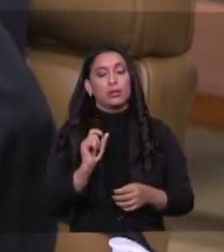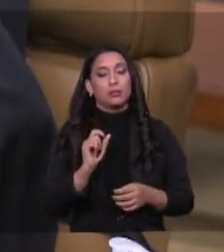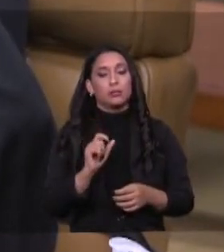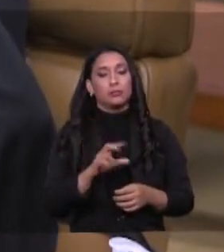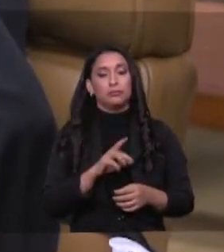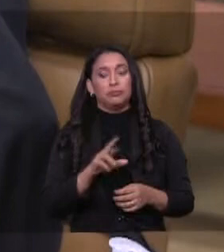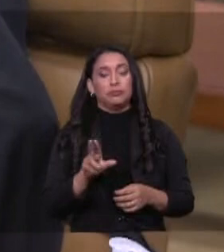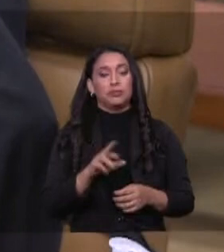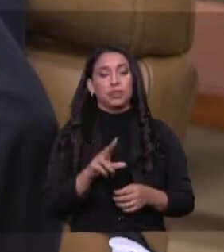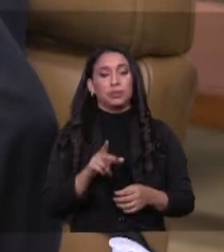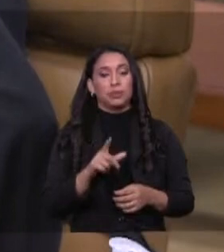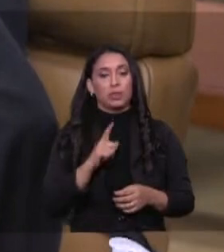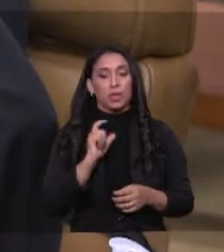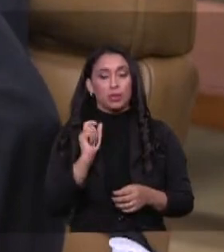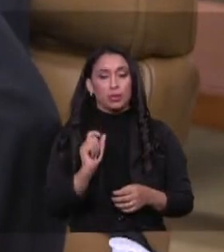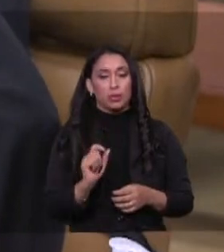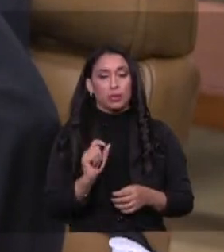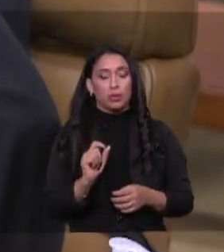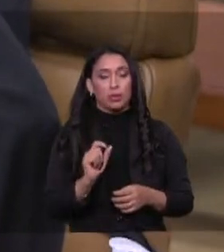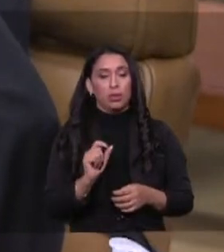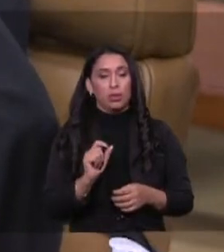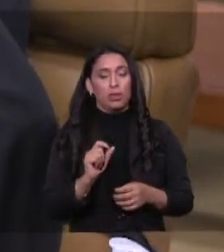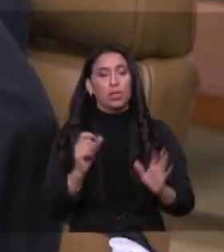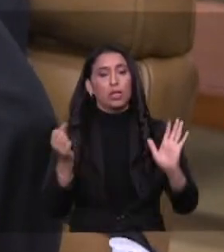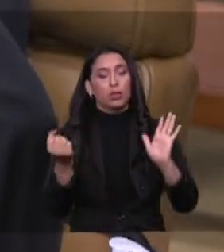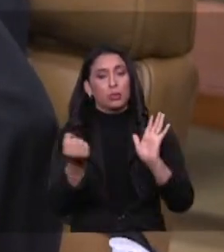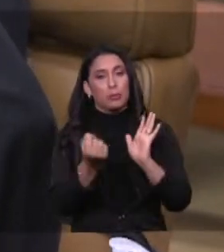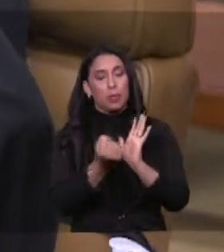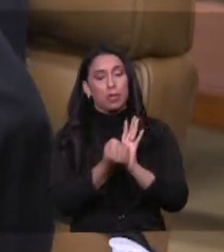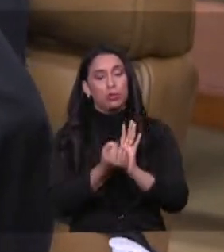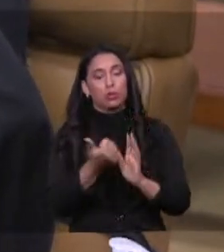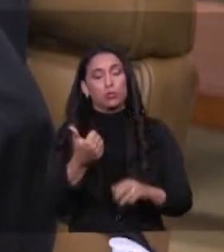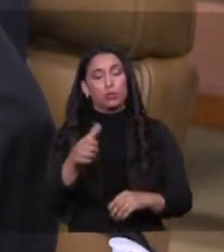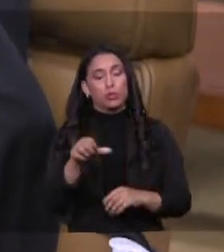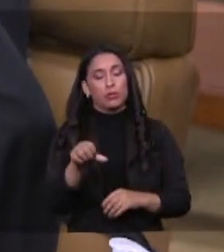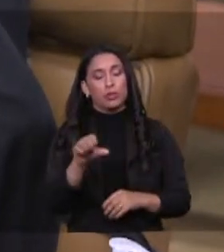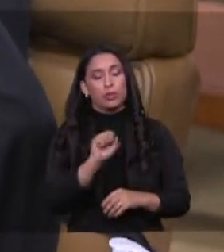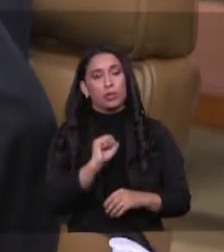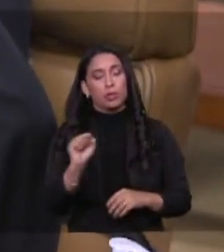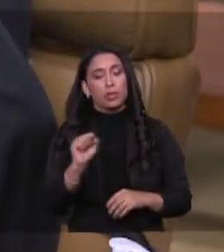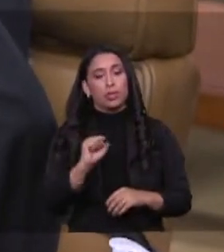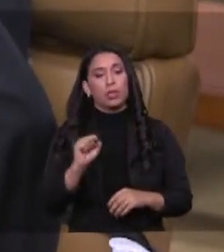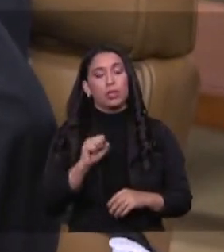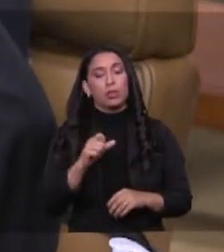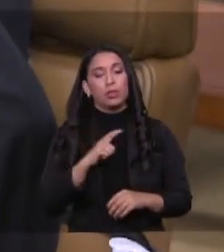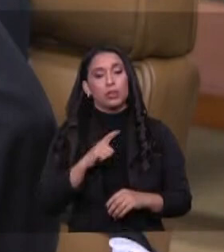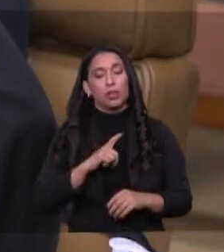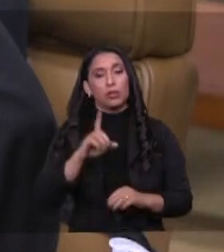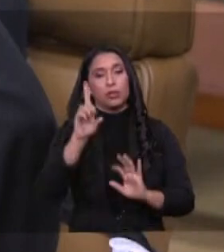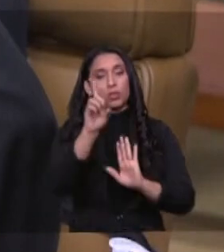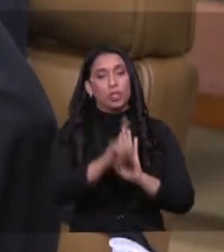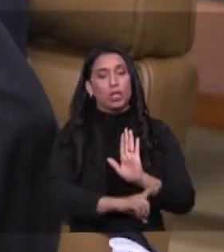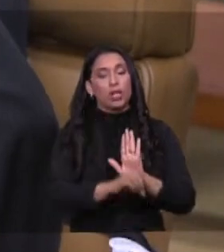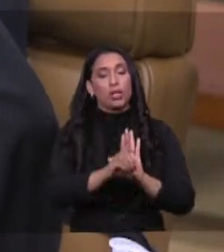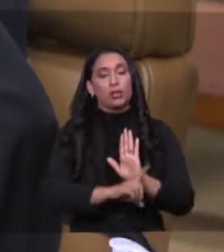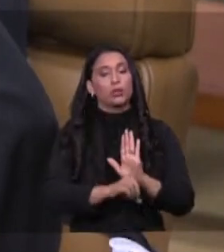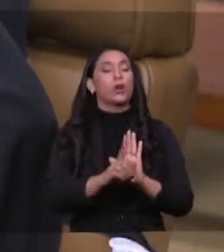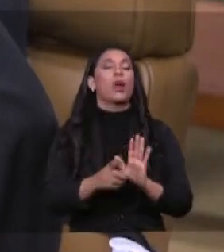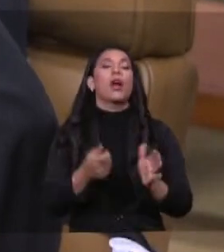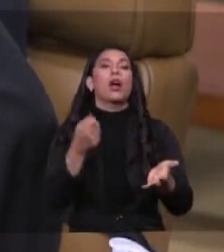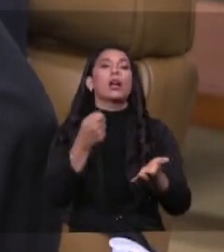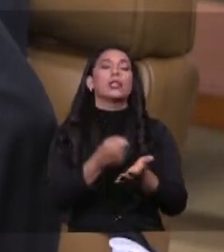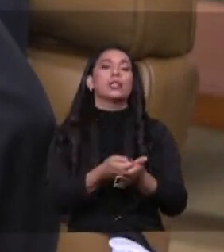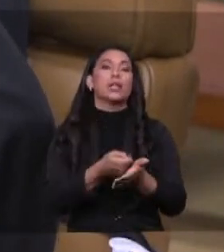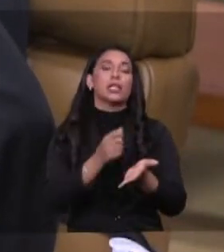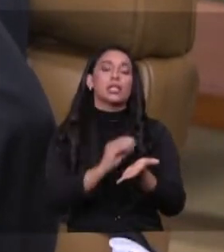não assistindo, nesse caso, dentro do marco de 88, ao particular o direito à indenização ou ação em